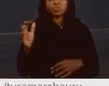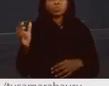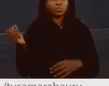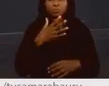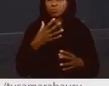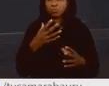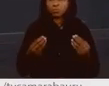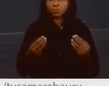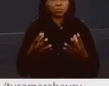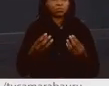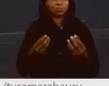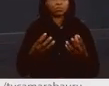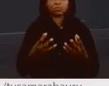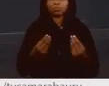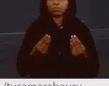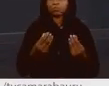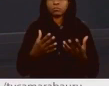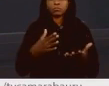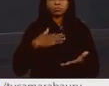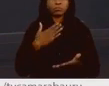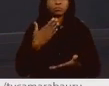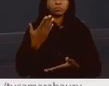surpreendentemente